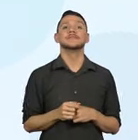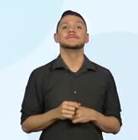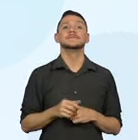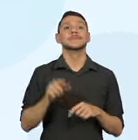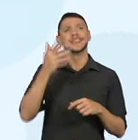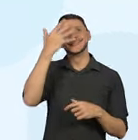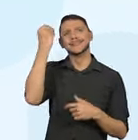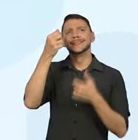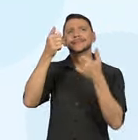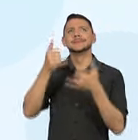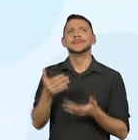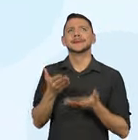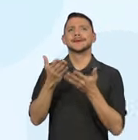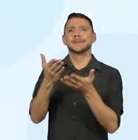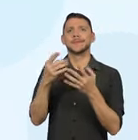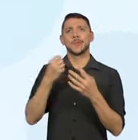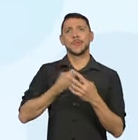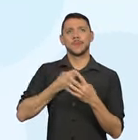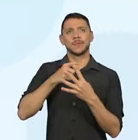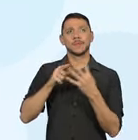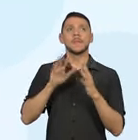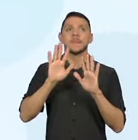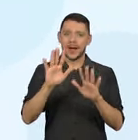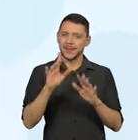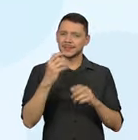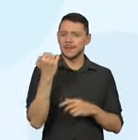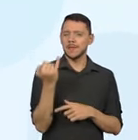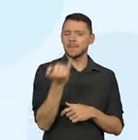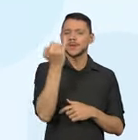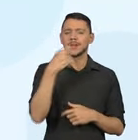O que é importante a gente lembrar aqui? Quais são as 4